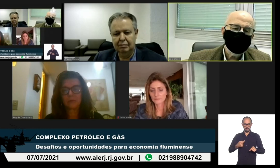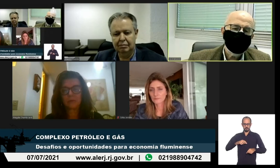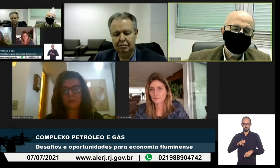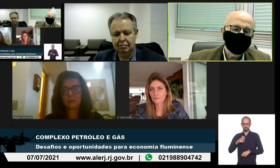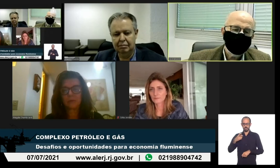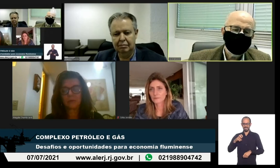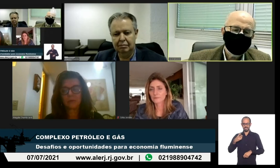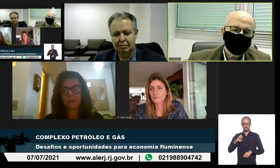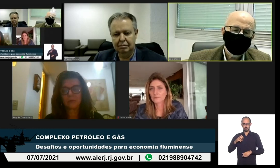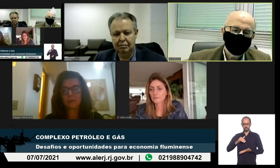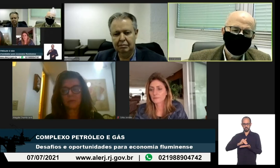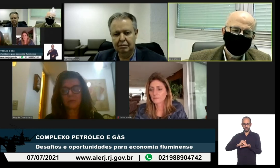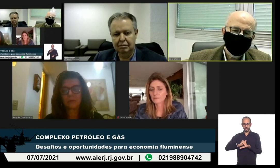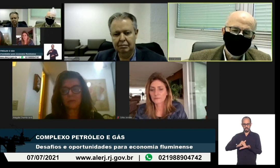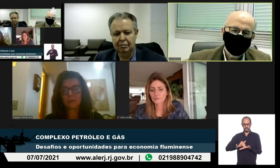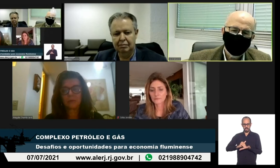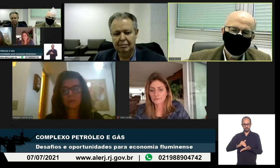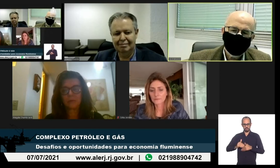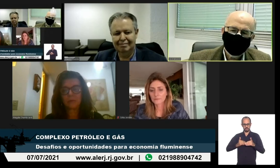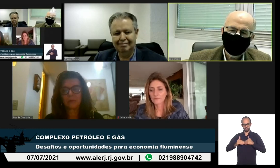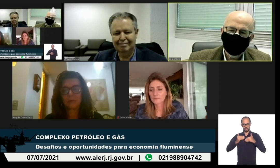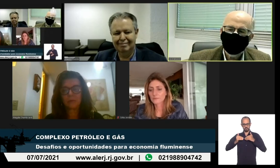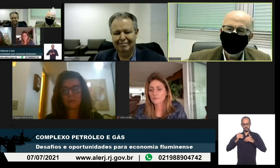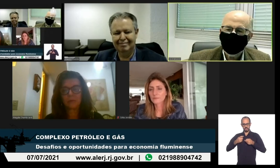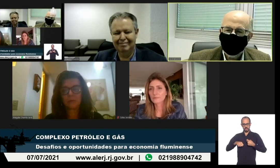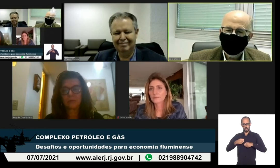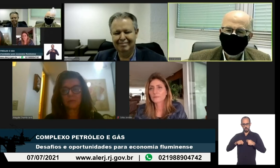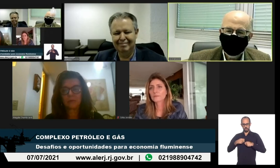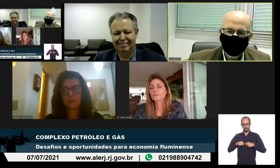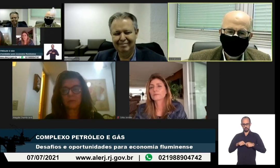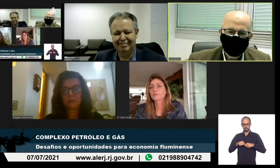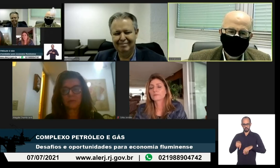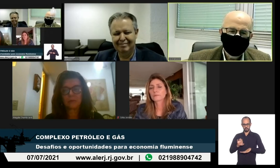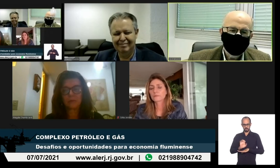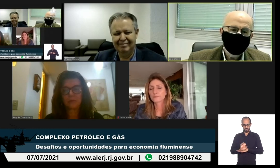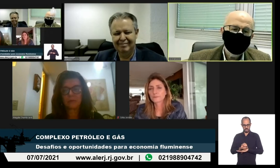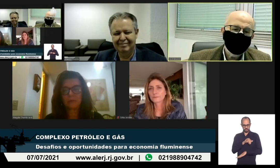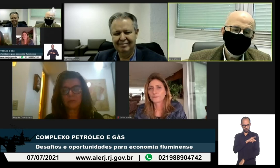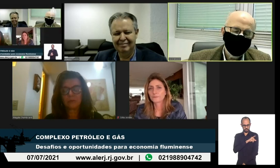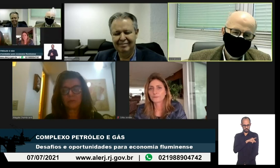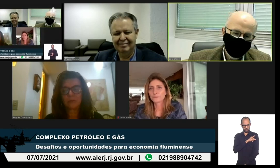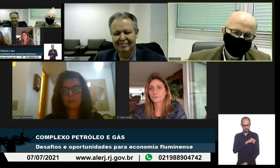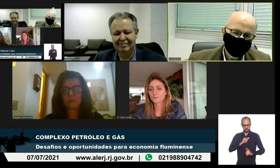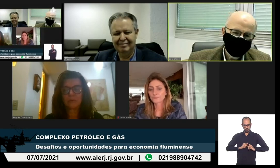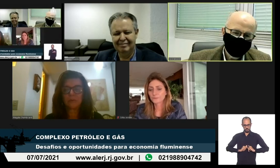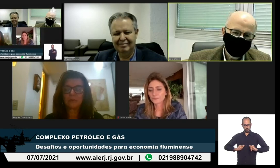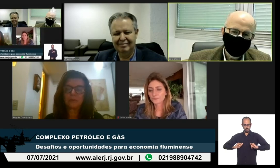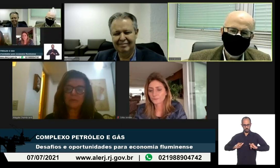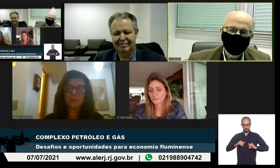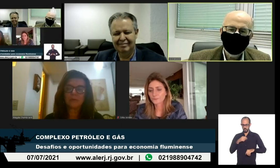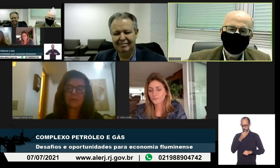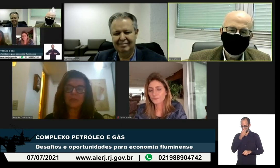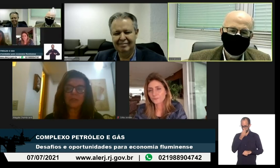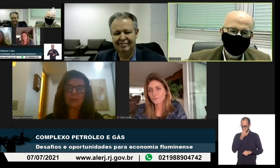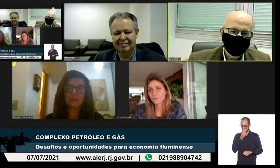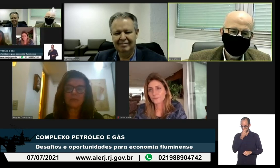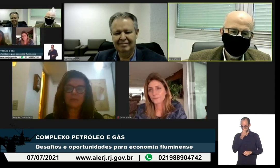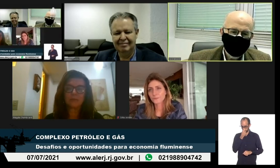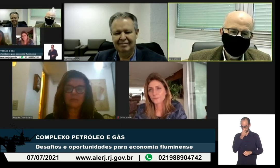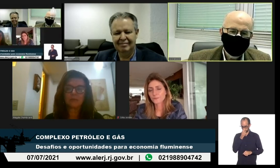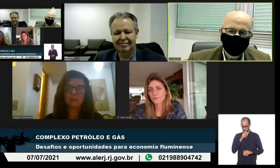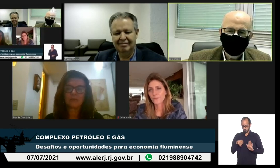5º secretário de Desenvolvimento Econômico e Social do Estado publicou uma